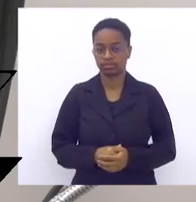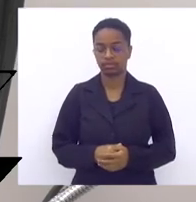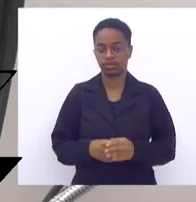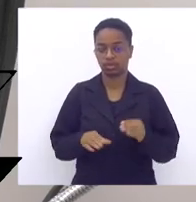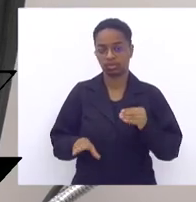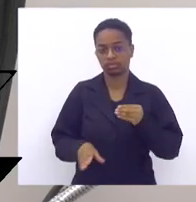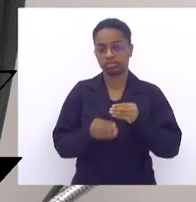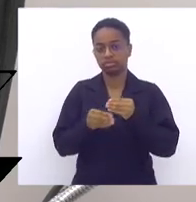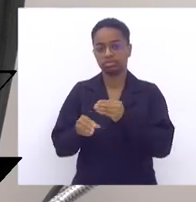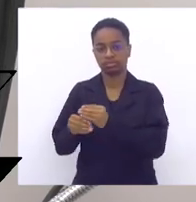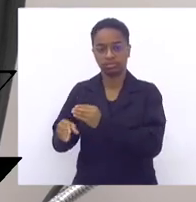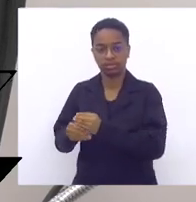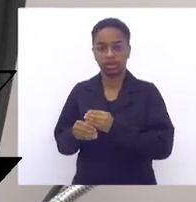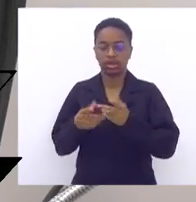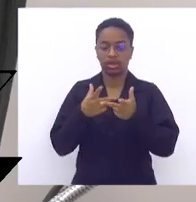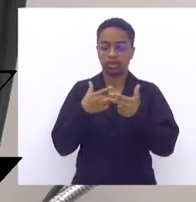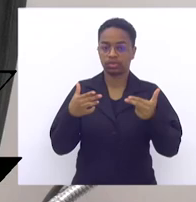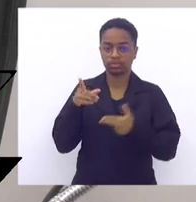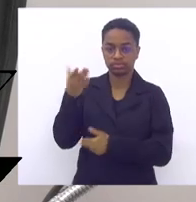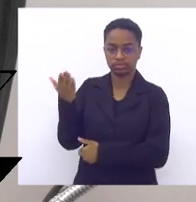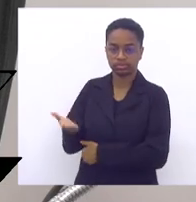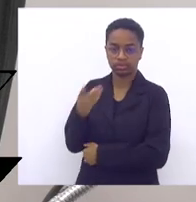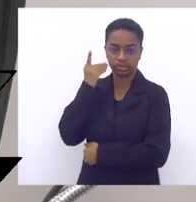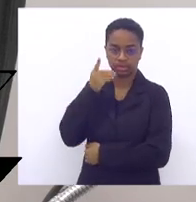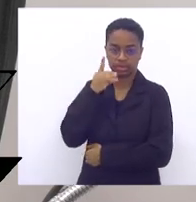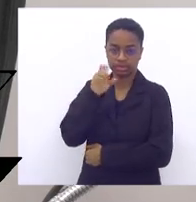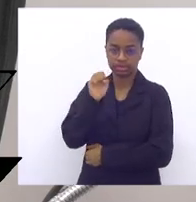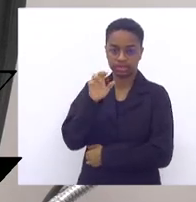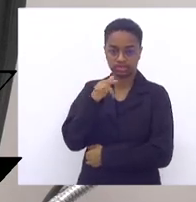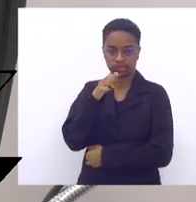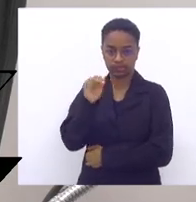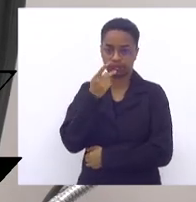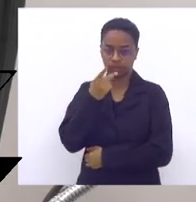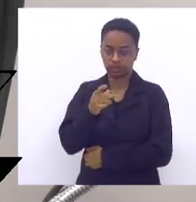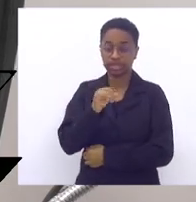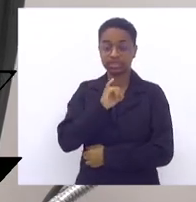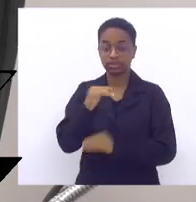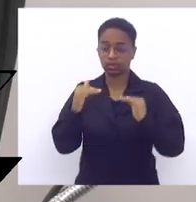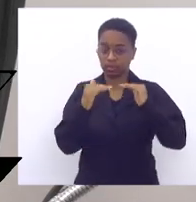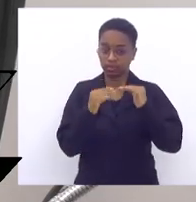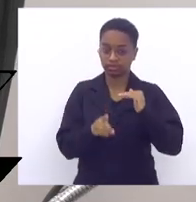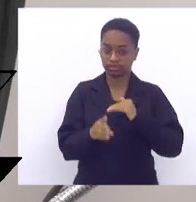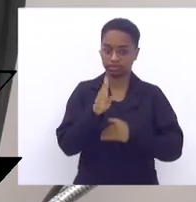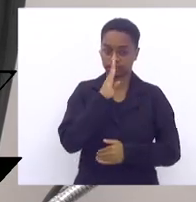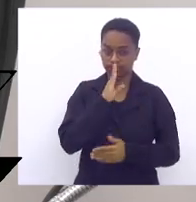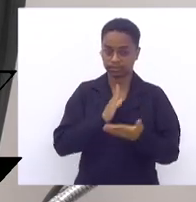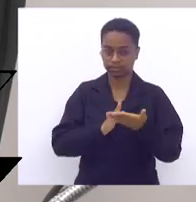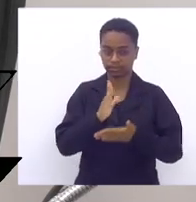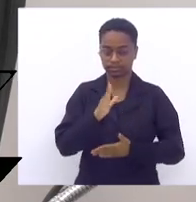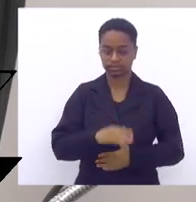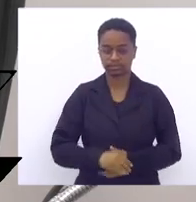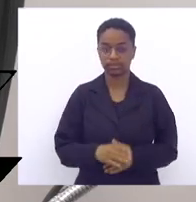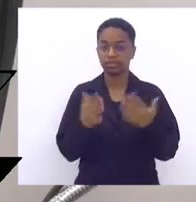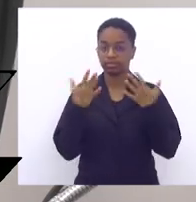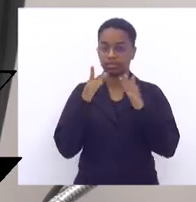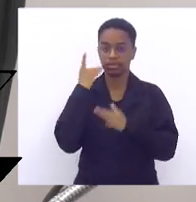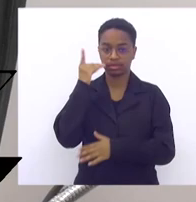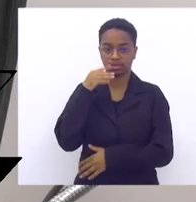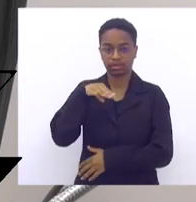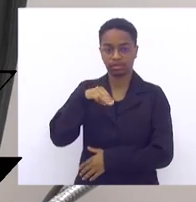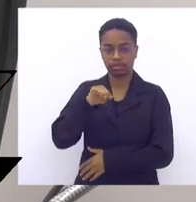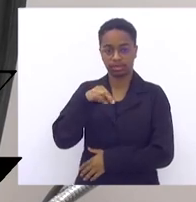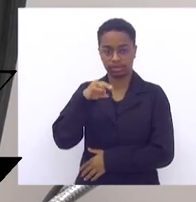essas observações colocadas pelo deputado doutor Serginho. Senhores que aprovam, permaneçam como estão. Aprovado. Parabéns, deputado Carlos